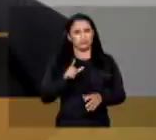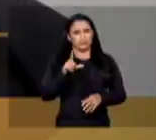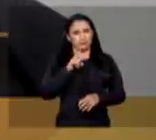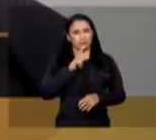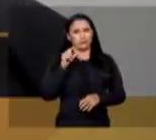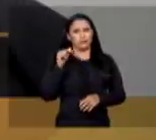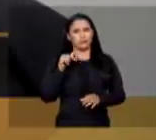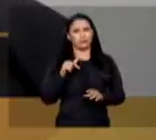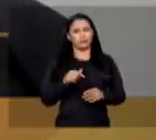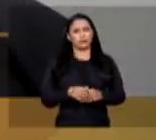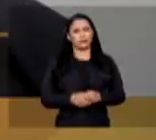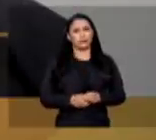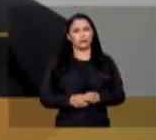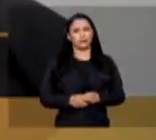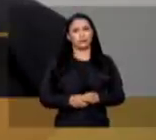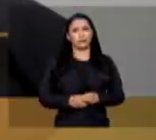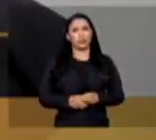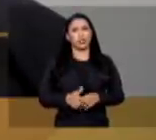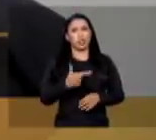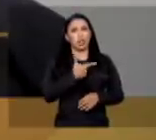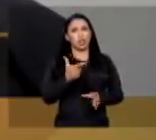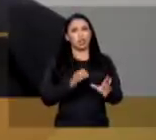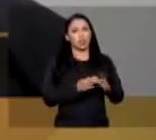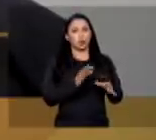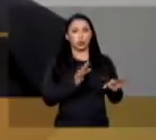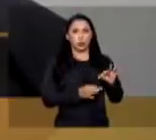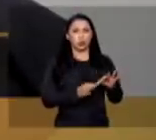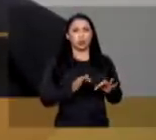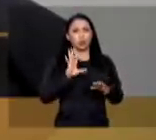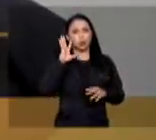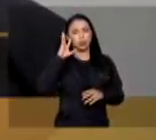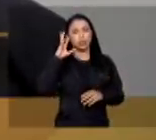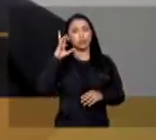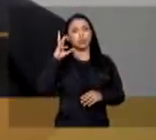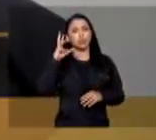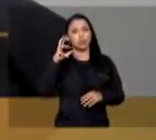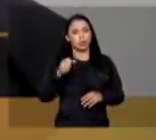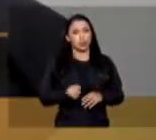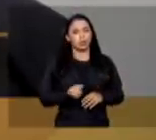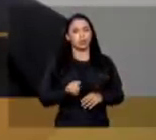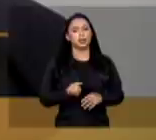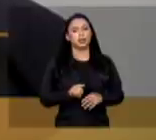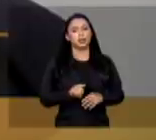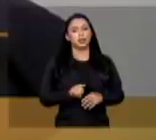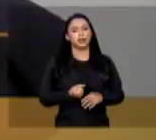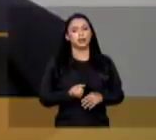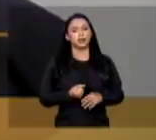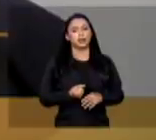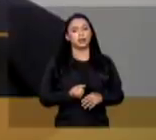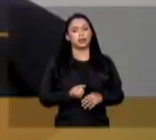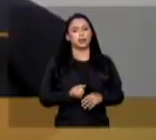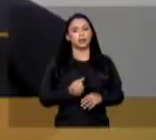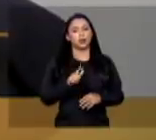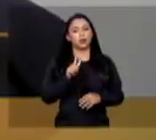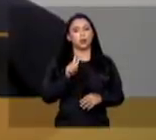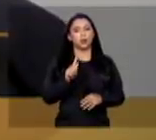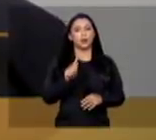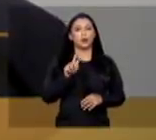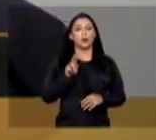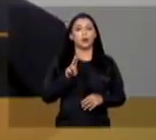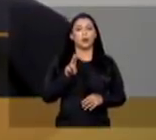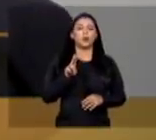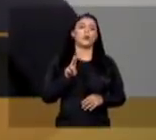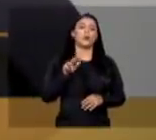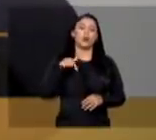aqui, na segunda turma, a decisão a propósito do chamado quadrilhão do